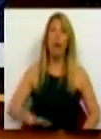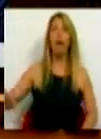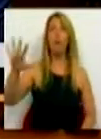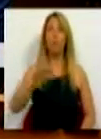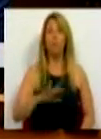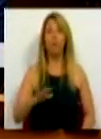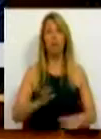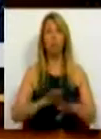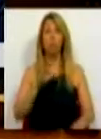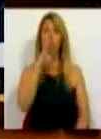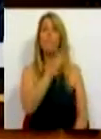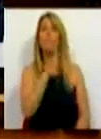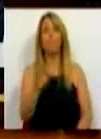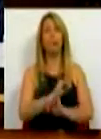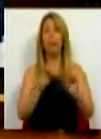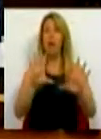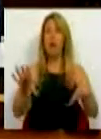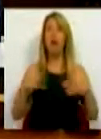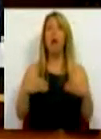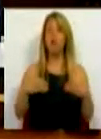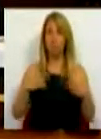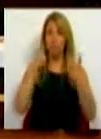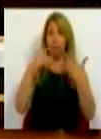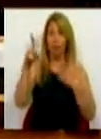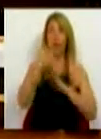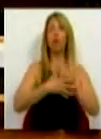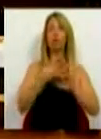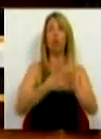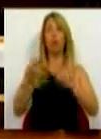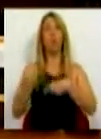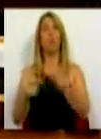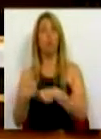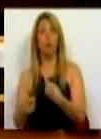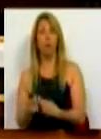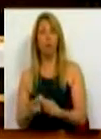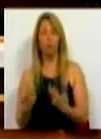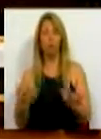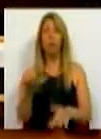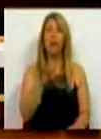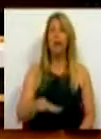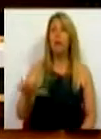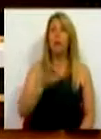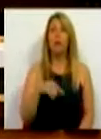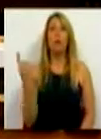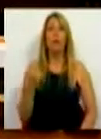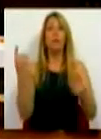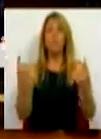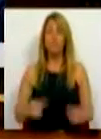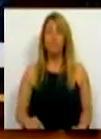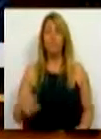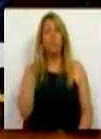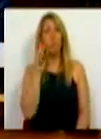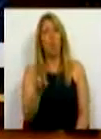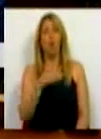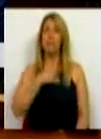de práticas não aceitáveis das indústrias e do comércio. Das circunstâncias que nós temos de olhar